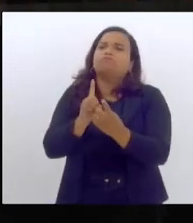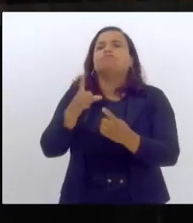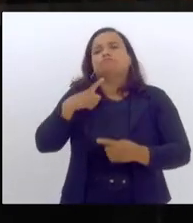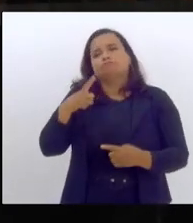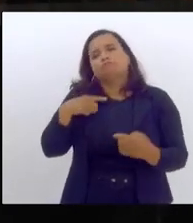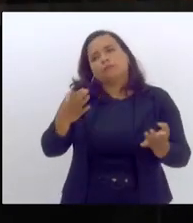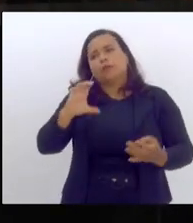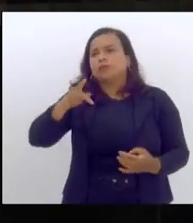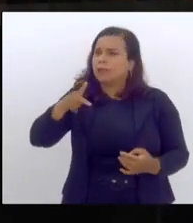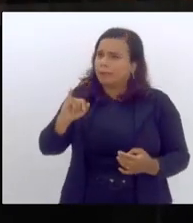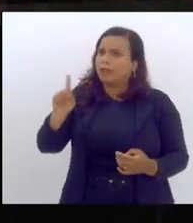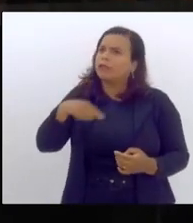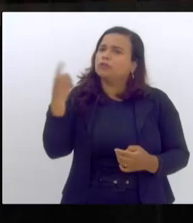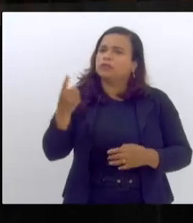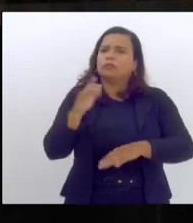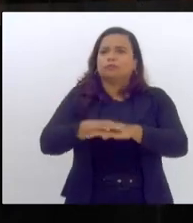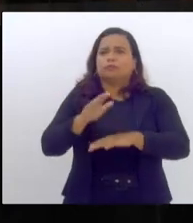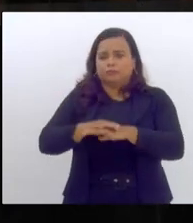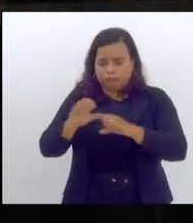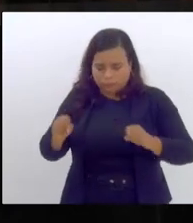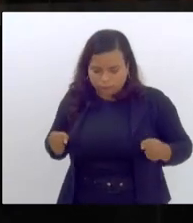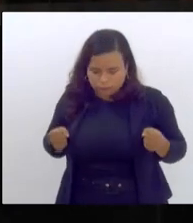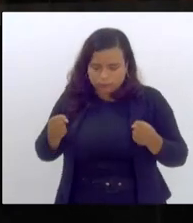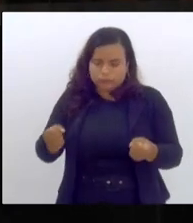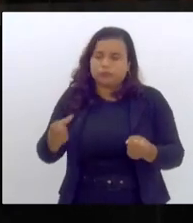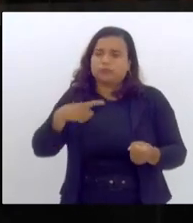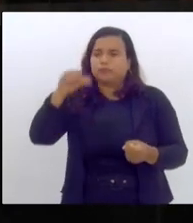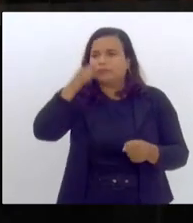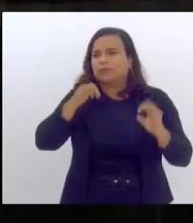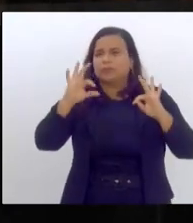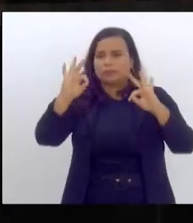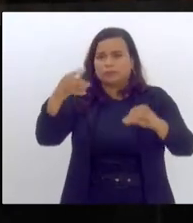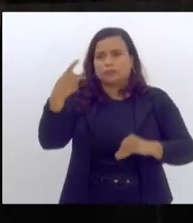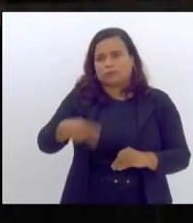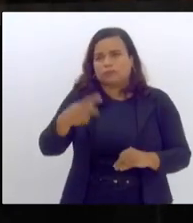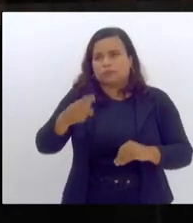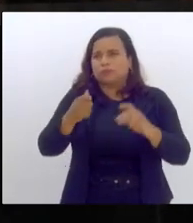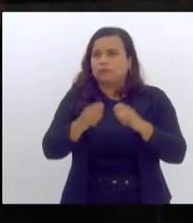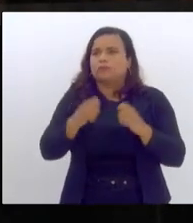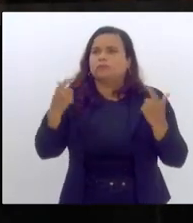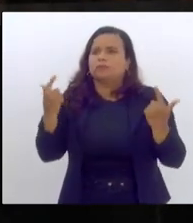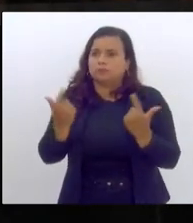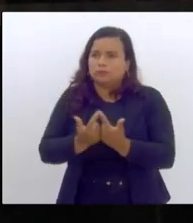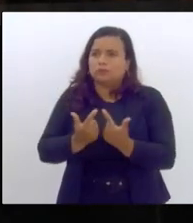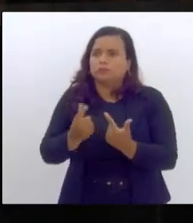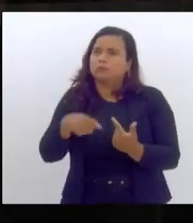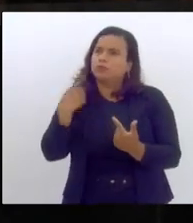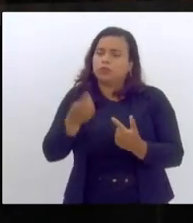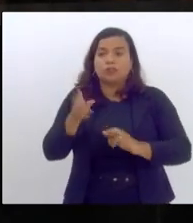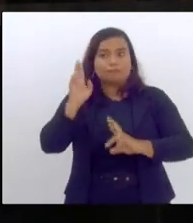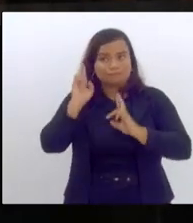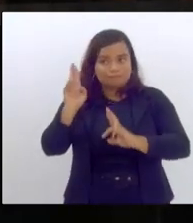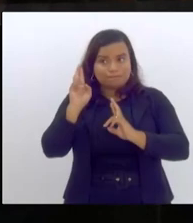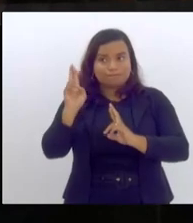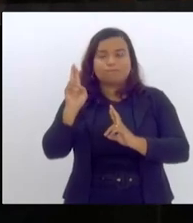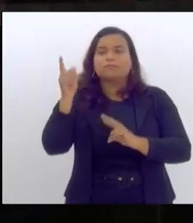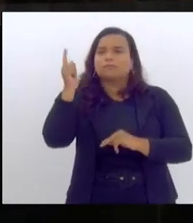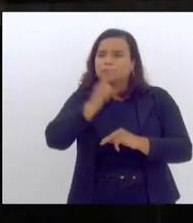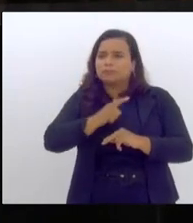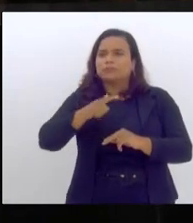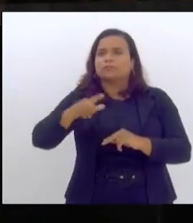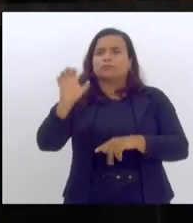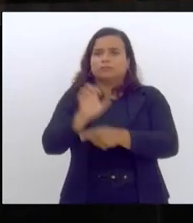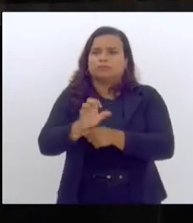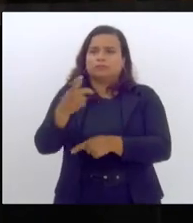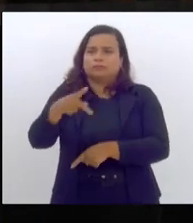de uma CPI que nós fizemos, engajadas aqui todas as mulheres dentro da Assembleia Legislativa, e que a gente espera que vire, no âmbito do